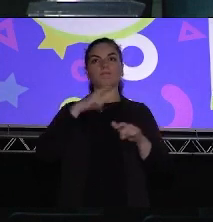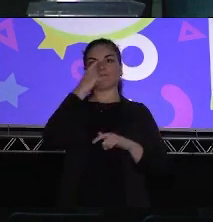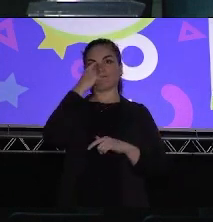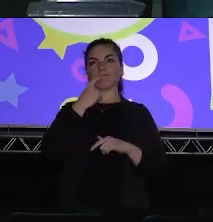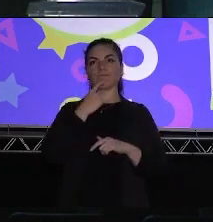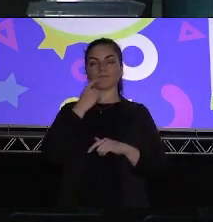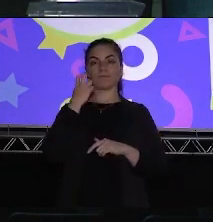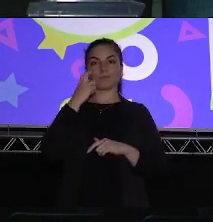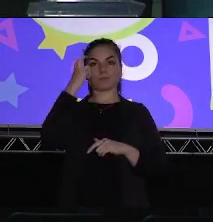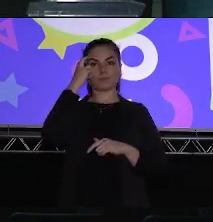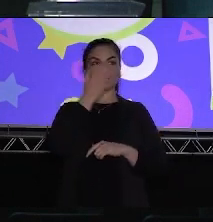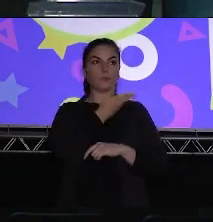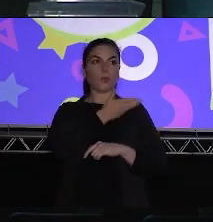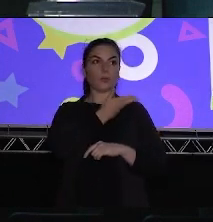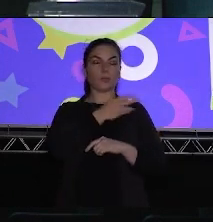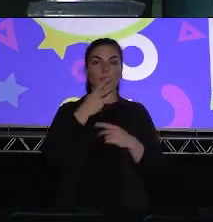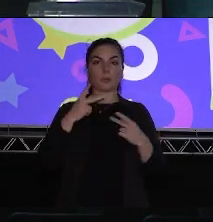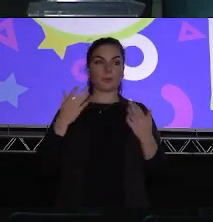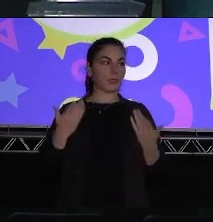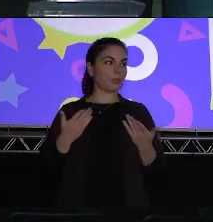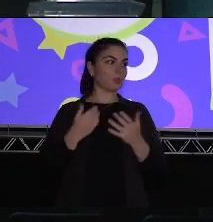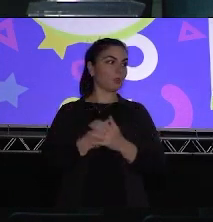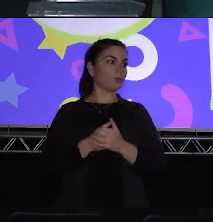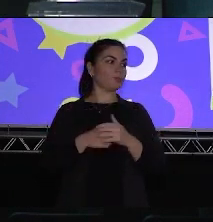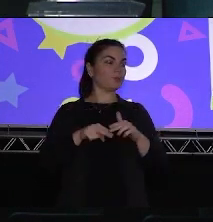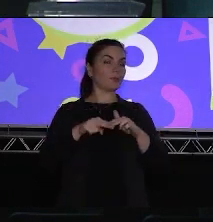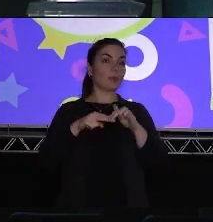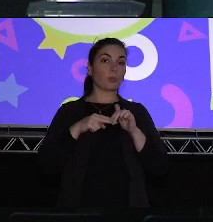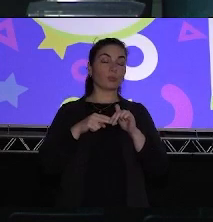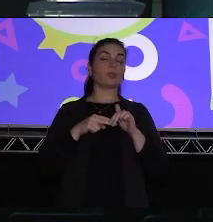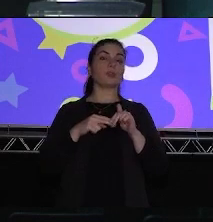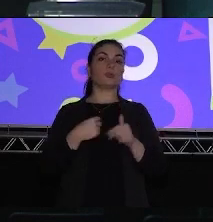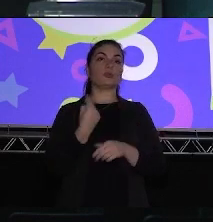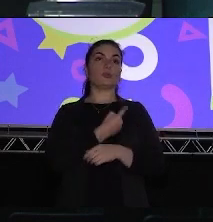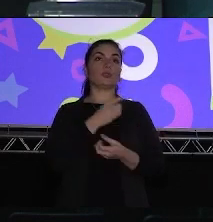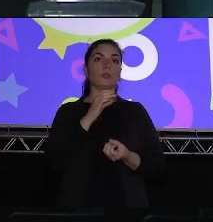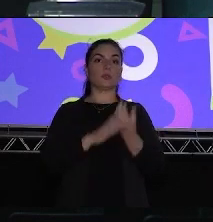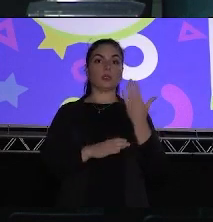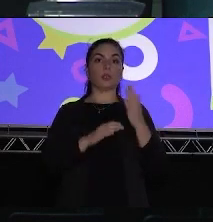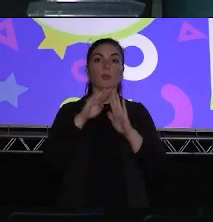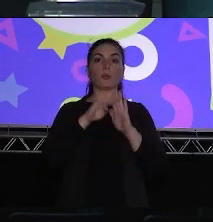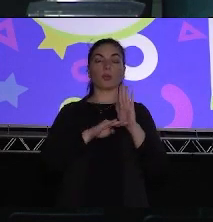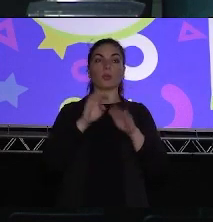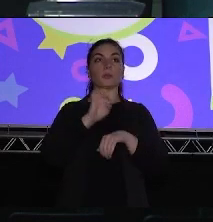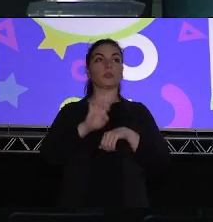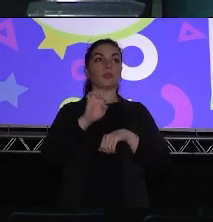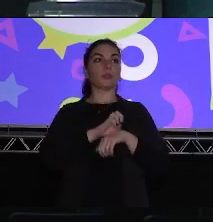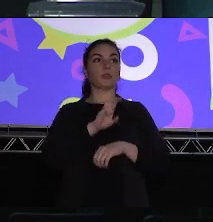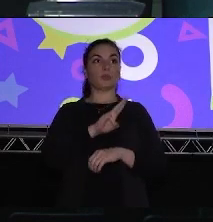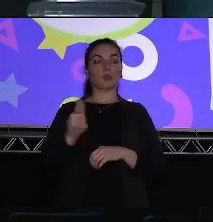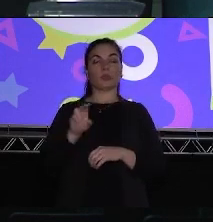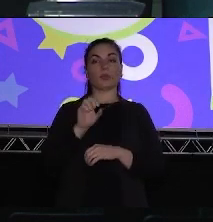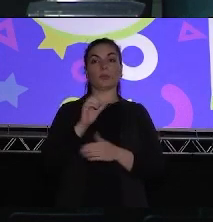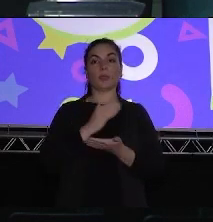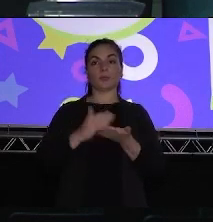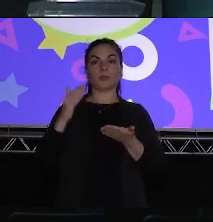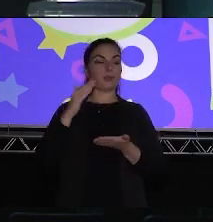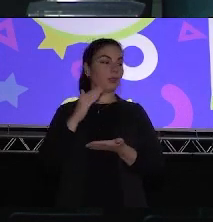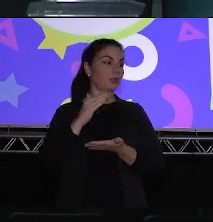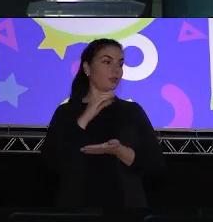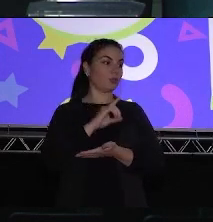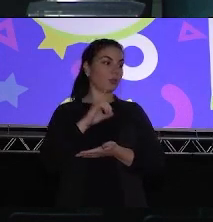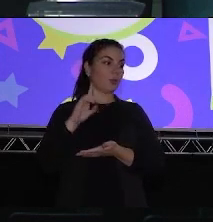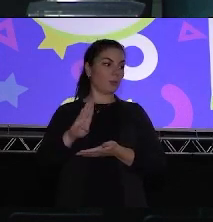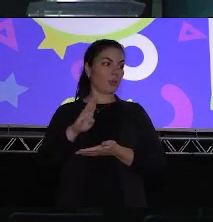ou treiná-las para isso. Então, por causa disso, a gente criou um programa de estágio que se chama StartDB, esse é o nosso